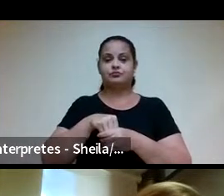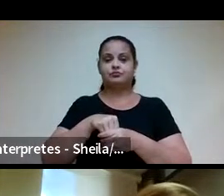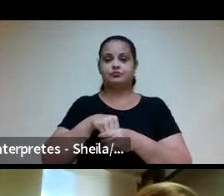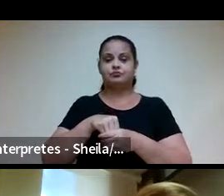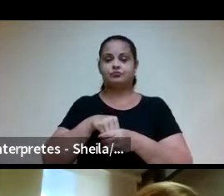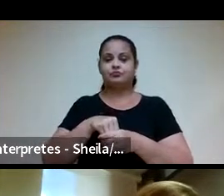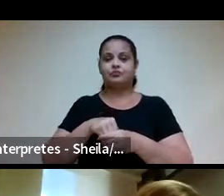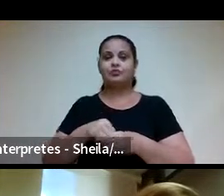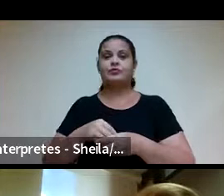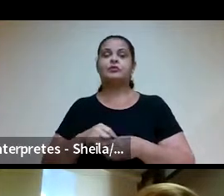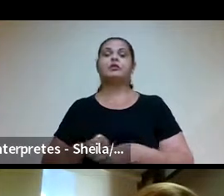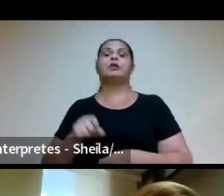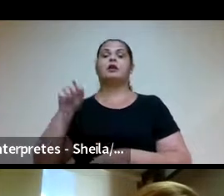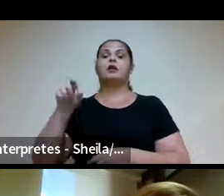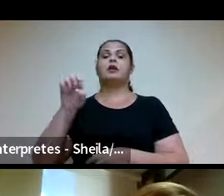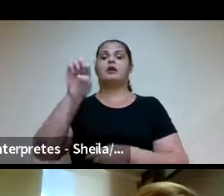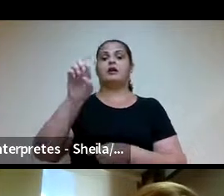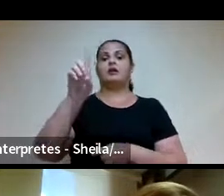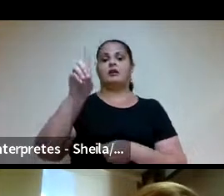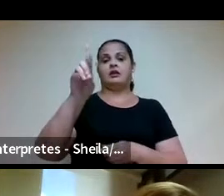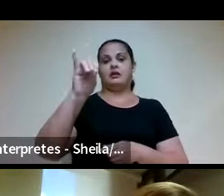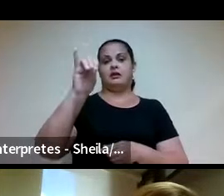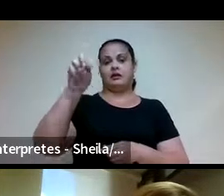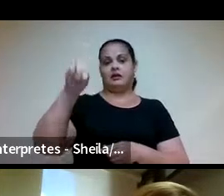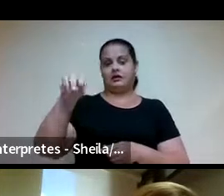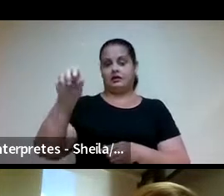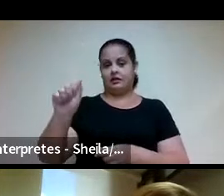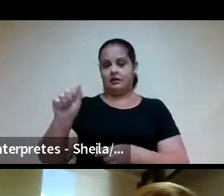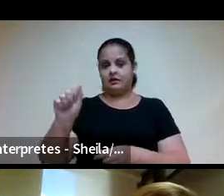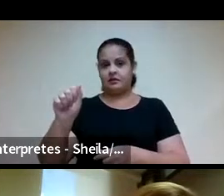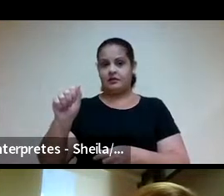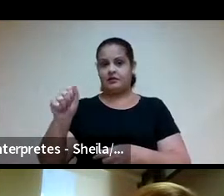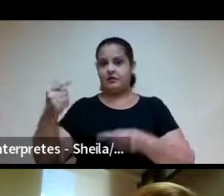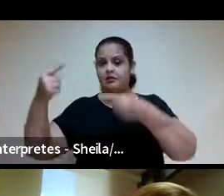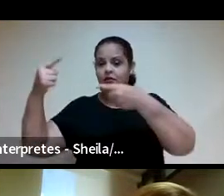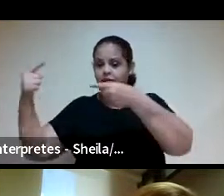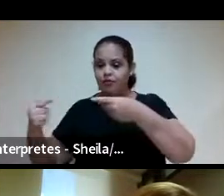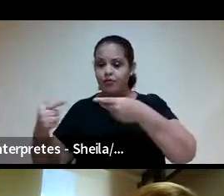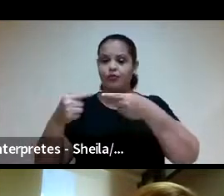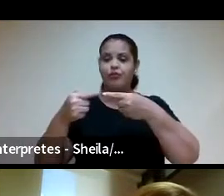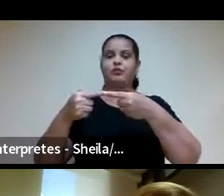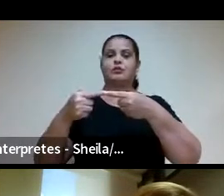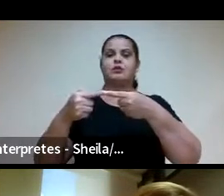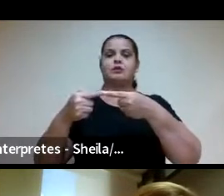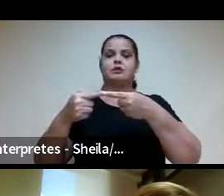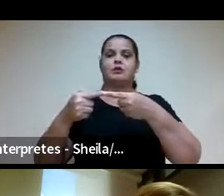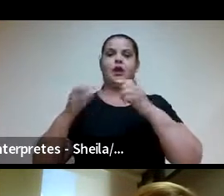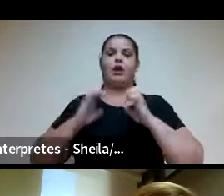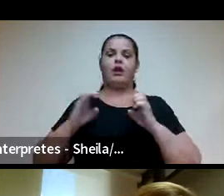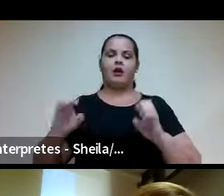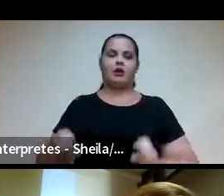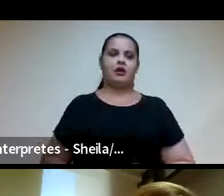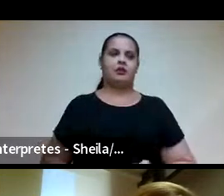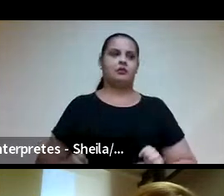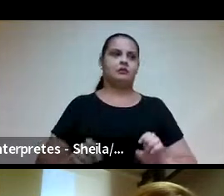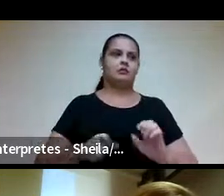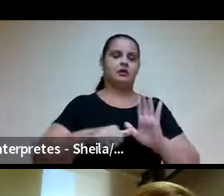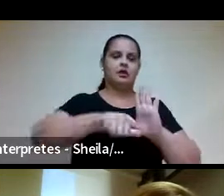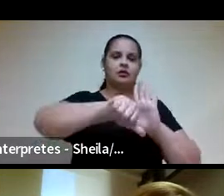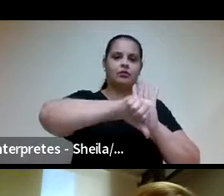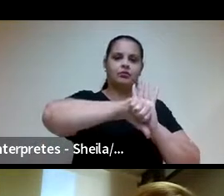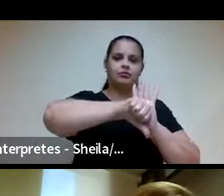testemunha Edna Inácio Gomes está diretamente ligada à conduta ilícita imputada aos